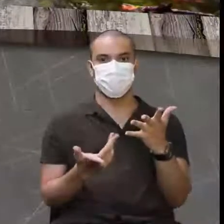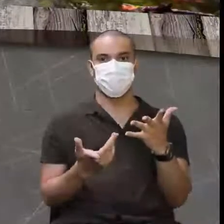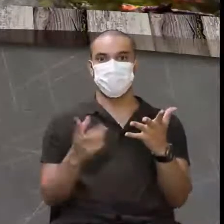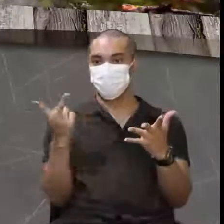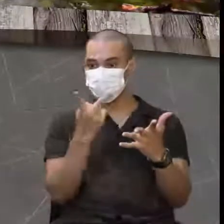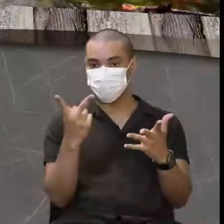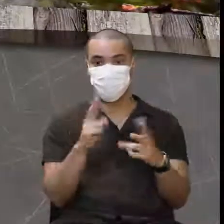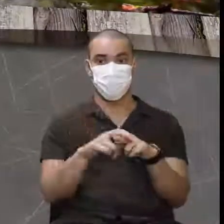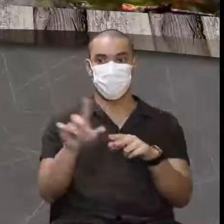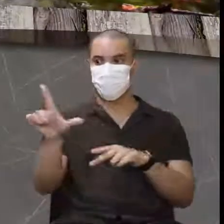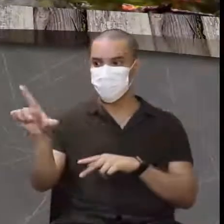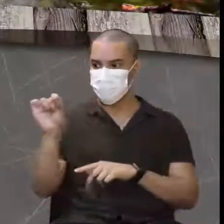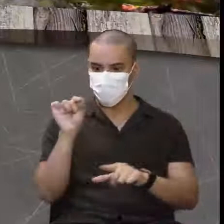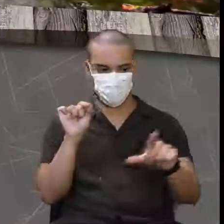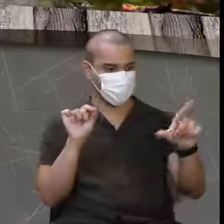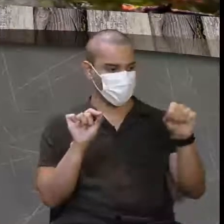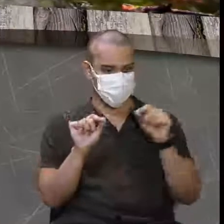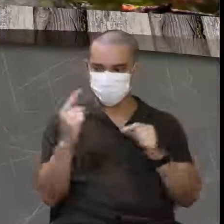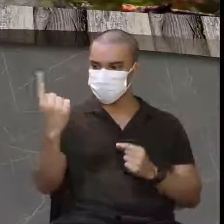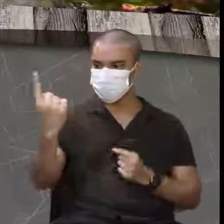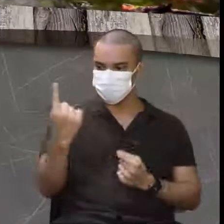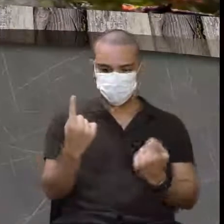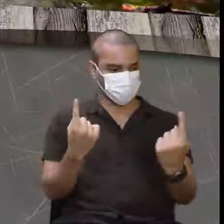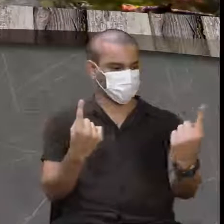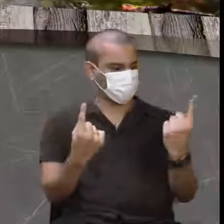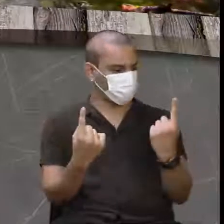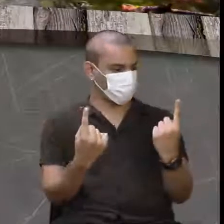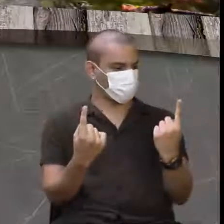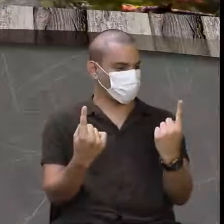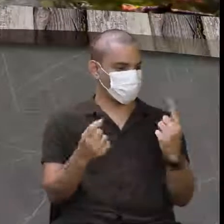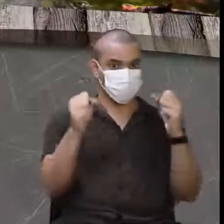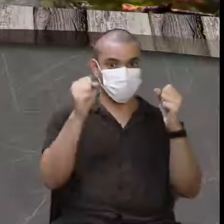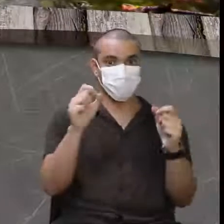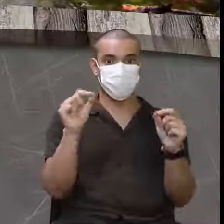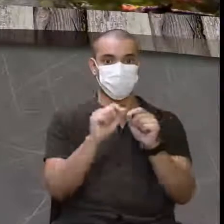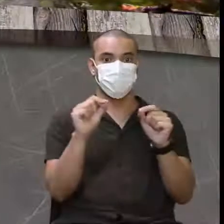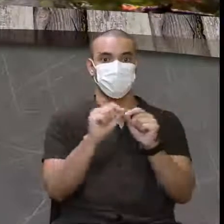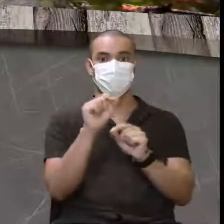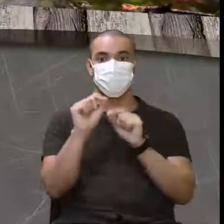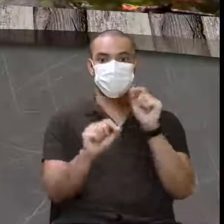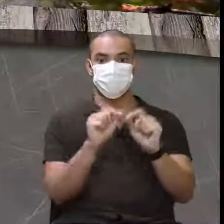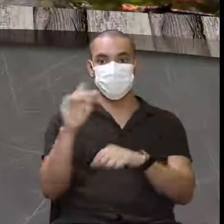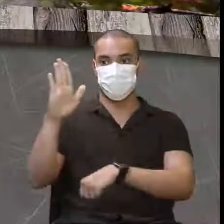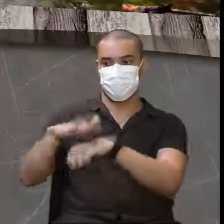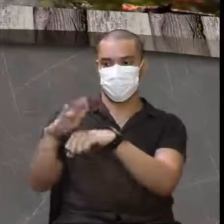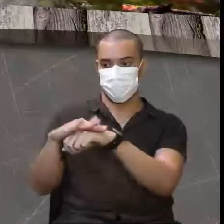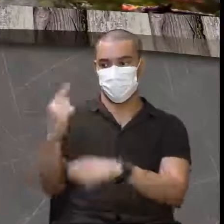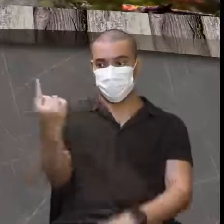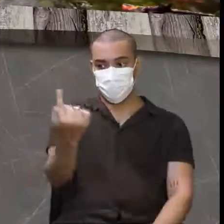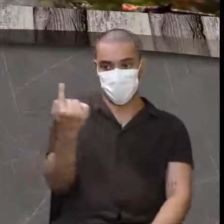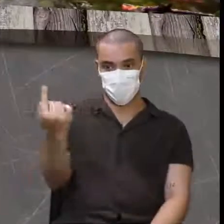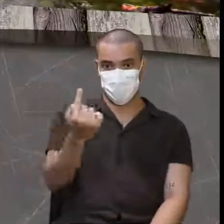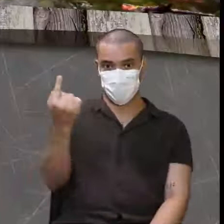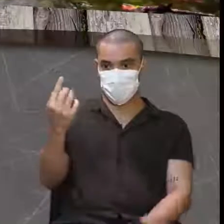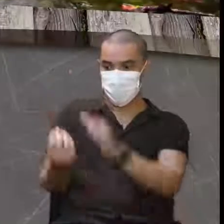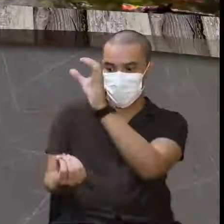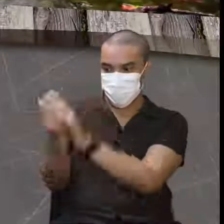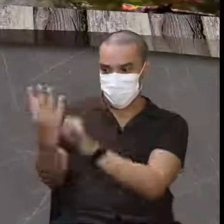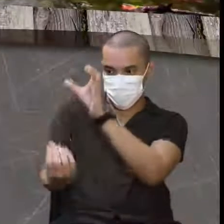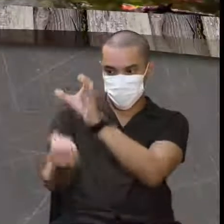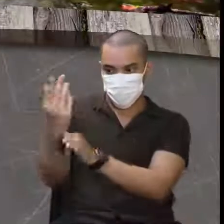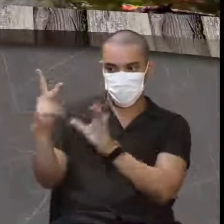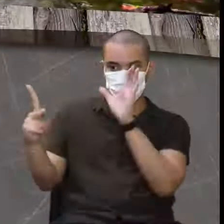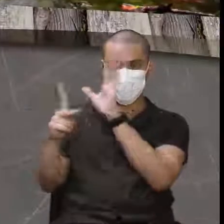ele pegava 2 espécies, 2 indivíduos, e poderia fazer a autofecundação para originar